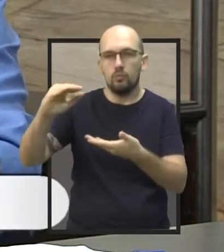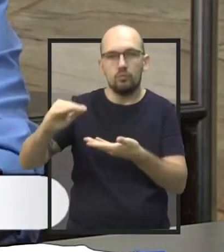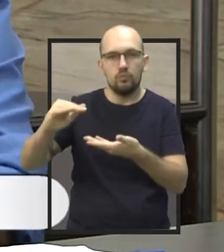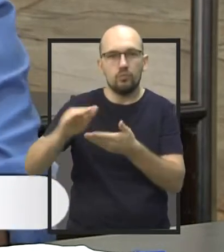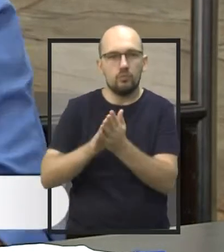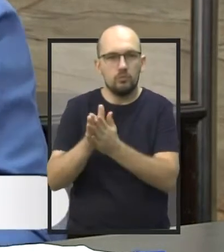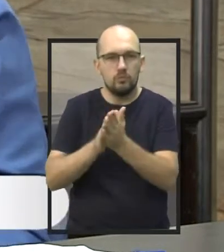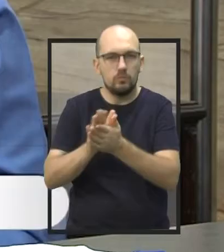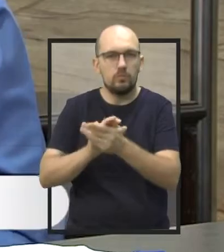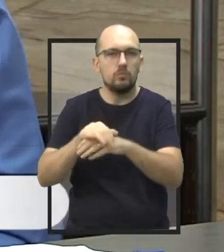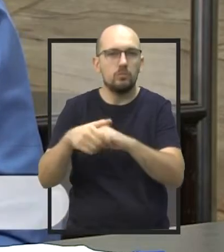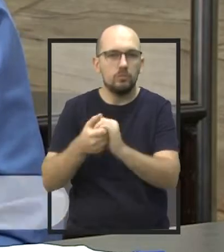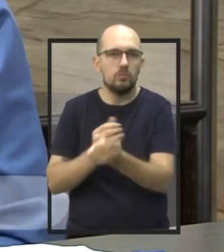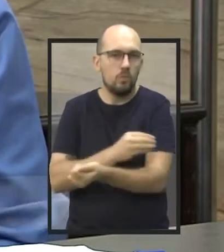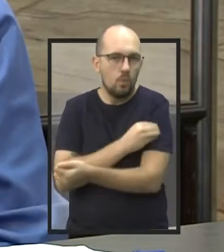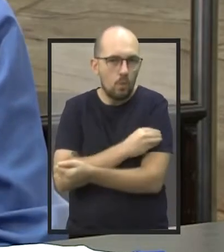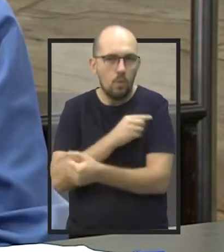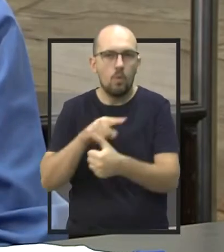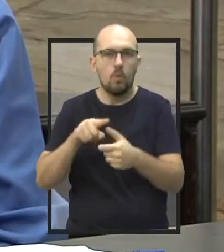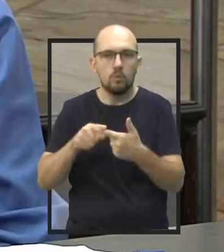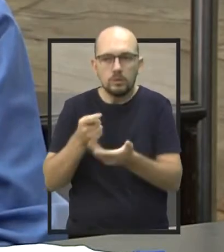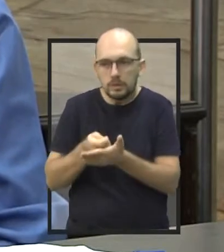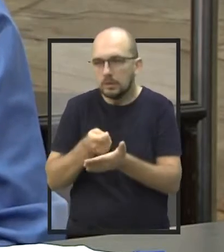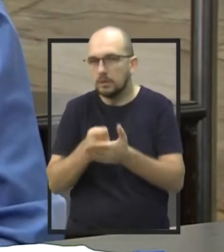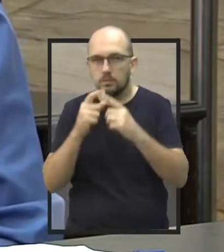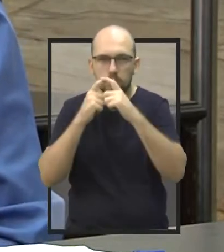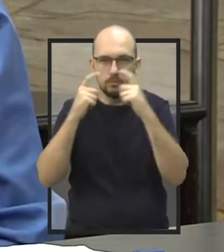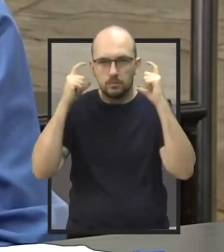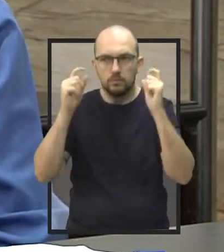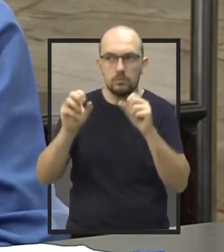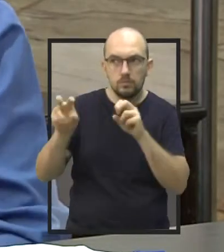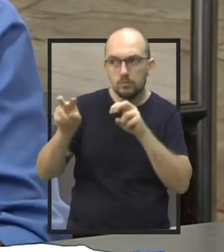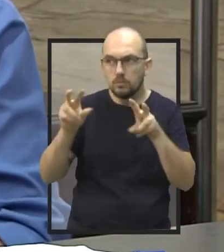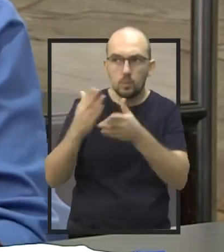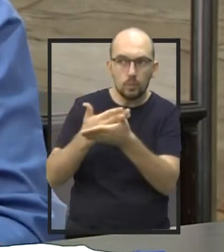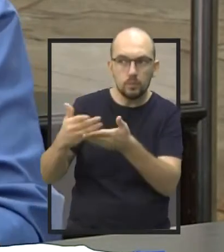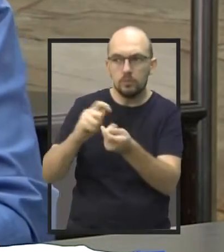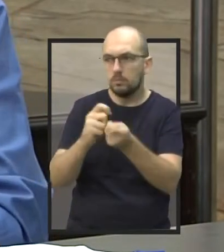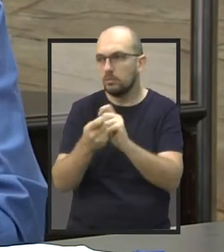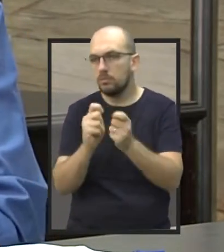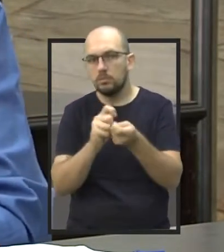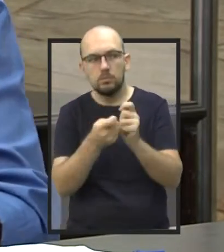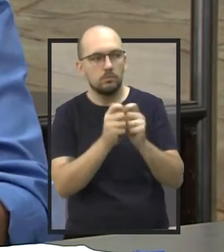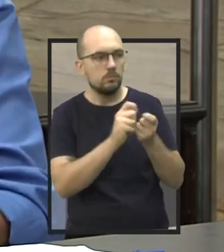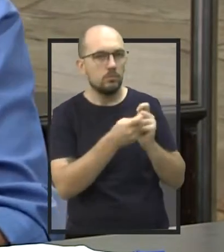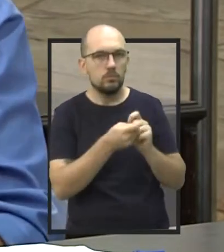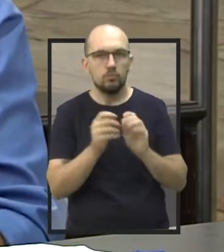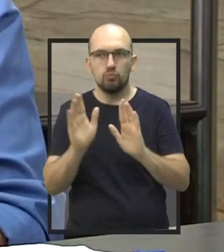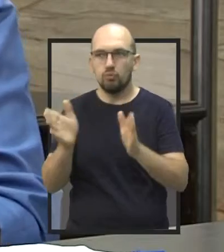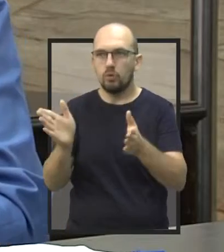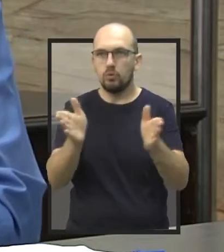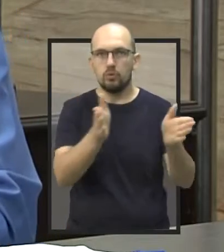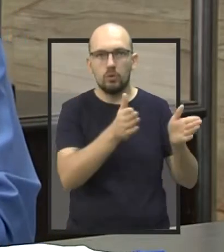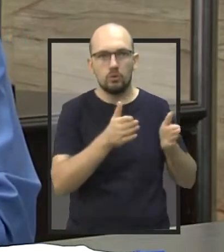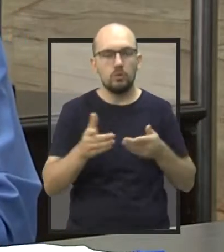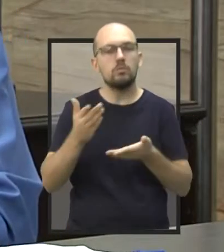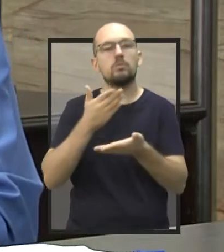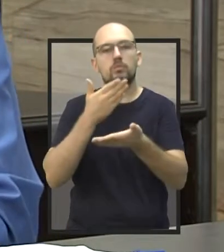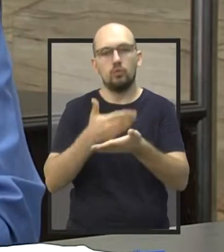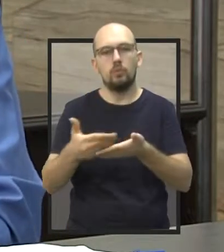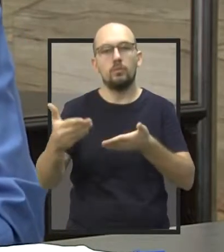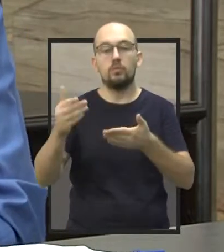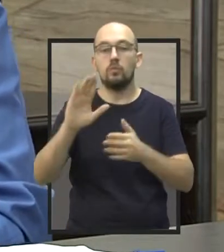exigência das máscaras, enfim, todos aqueles cuidados básicos que a escola precisaria oferecer, está oferecendo a